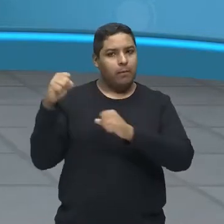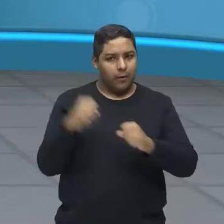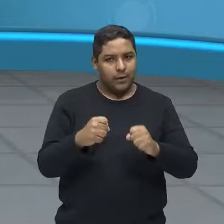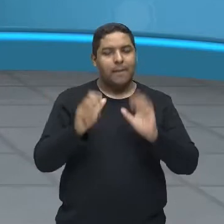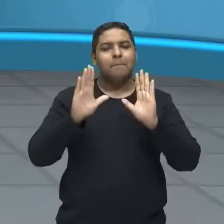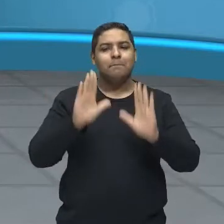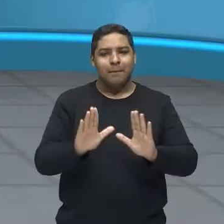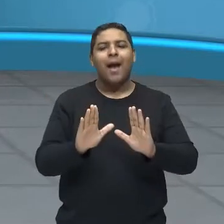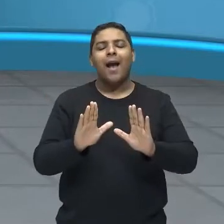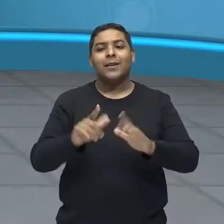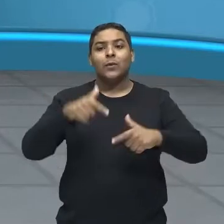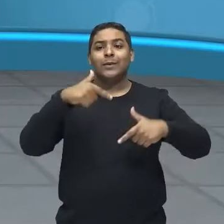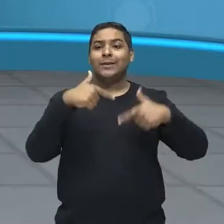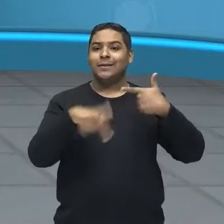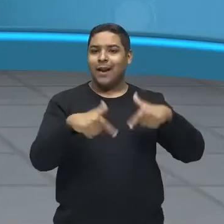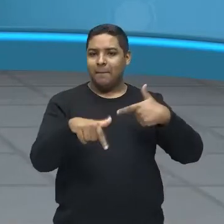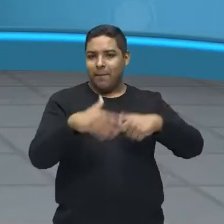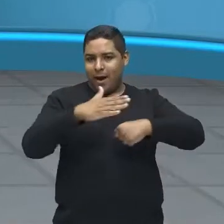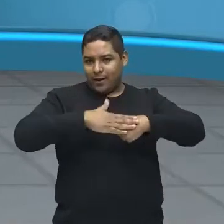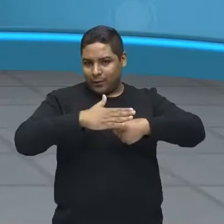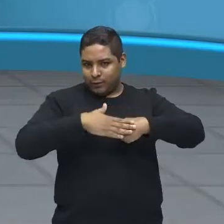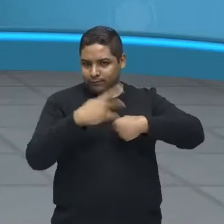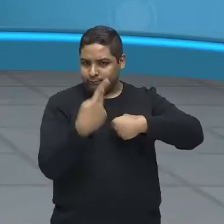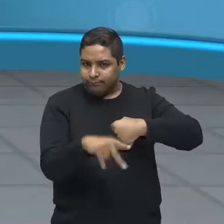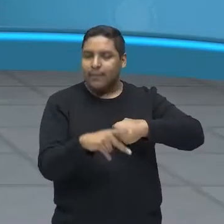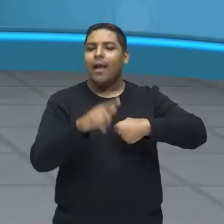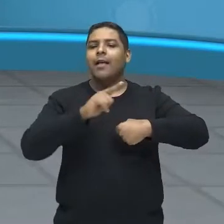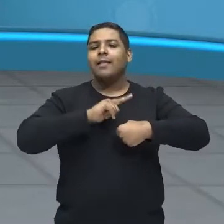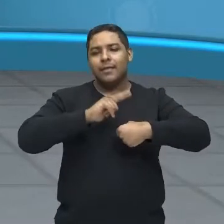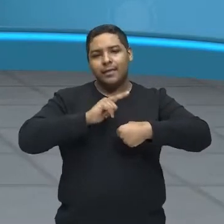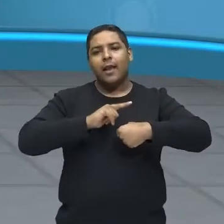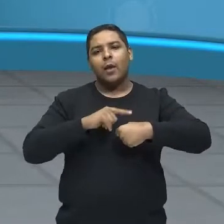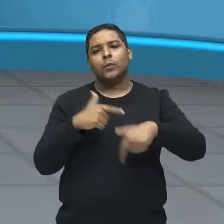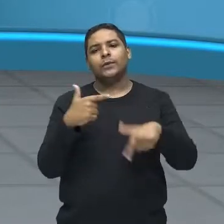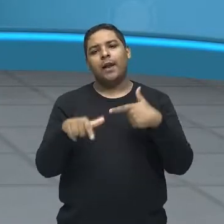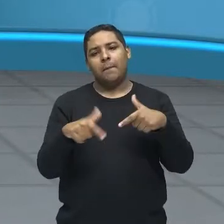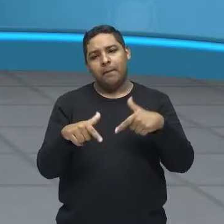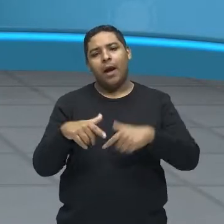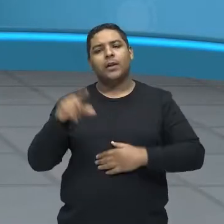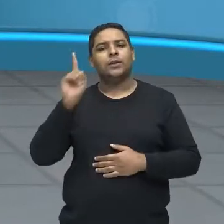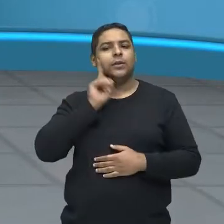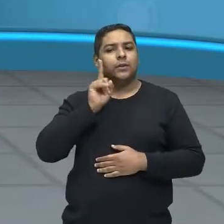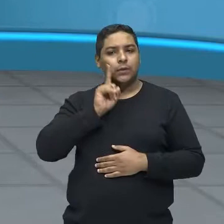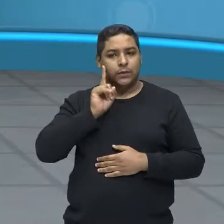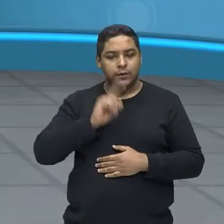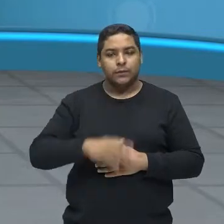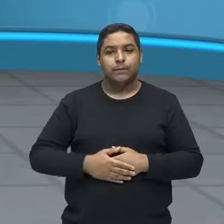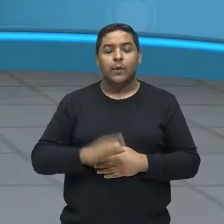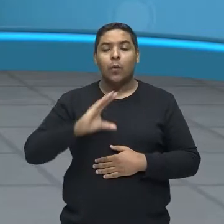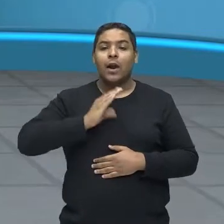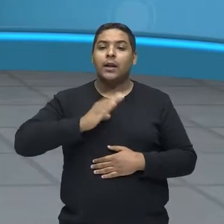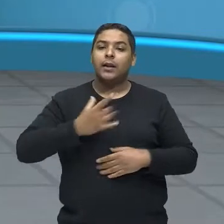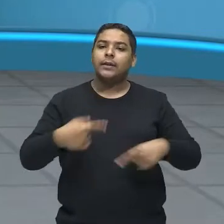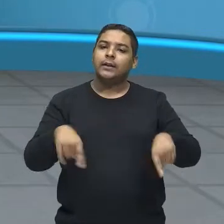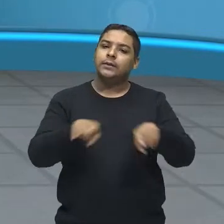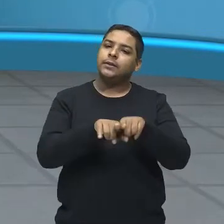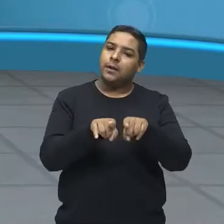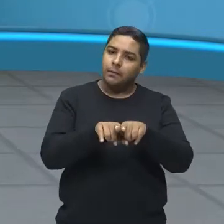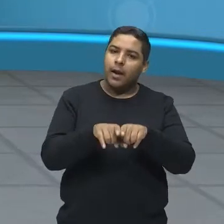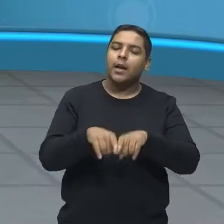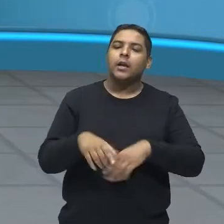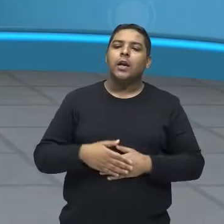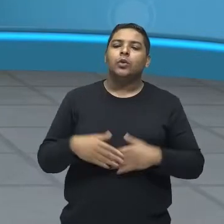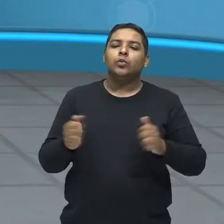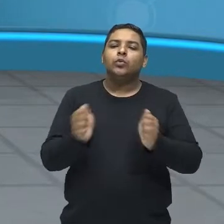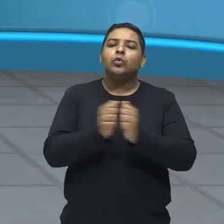de obra, né, tendo esse exercício aí para os Estados Unidos, e o Canadá com a matéria-prima. Então, a gente observa tudo isso, que